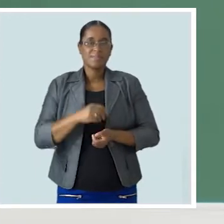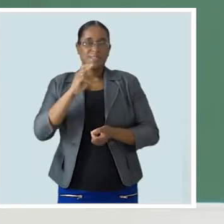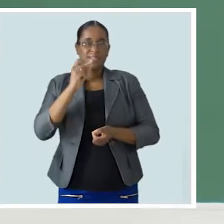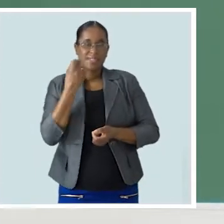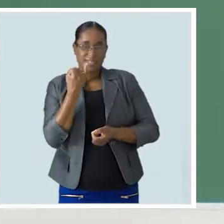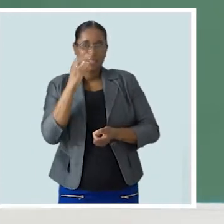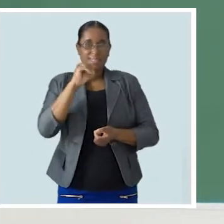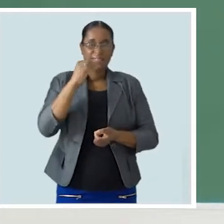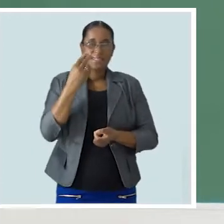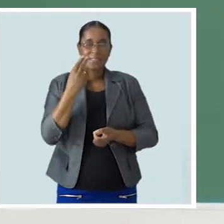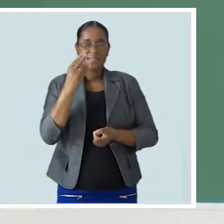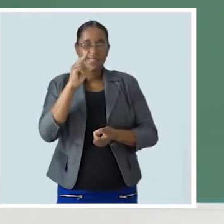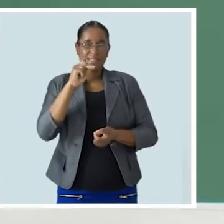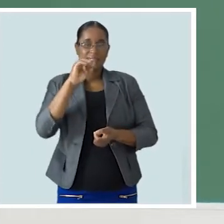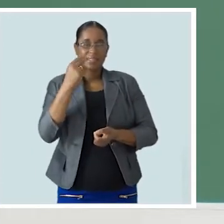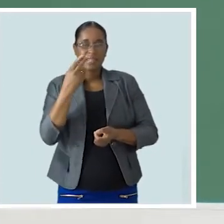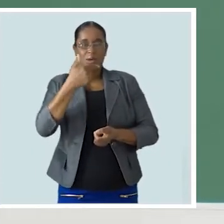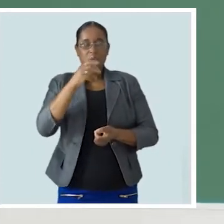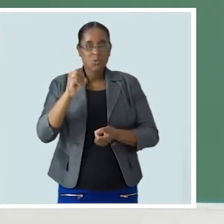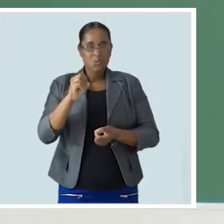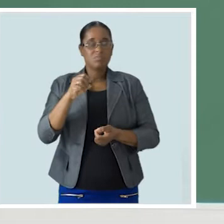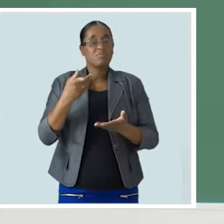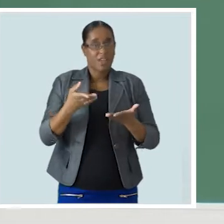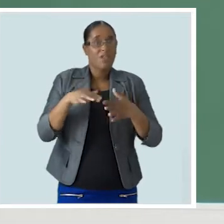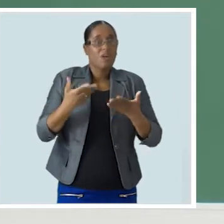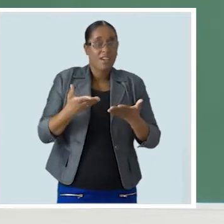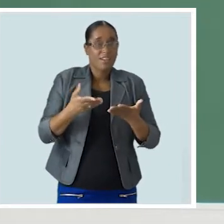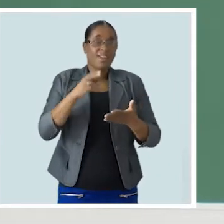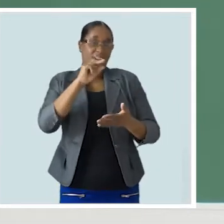Exausto. Exausto é um adjetivo.